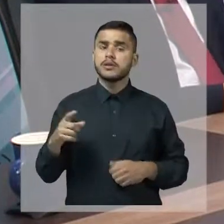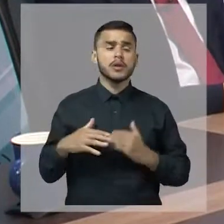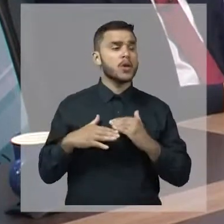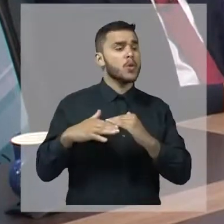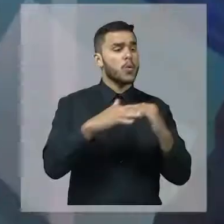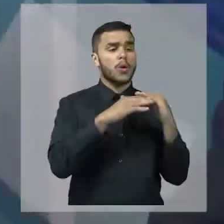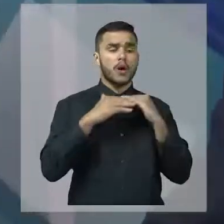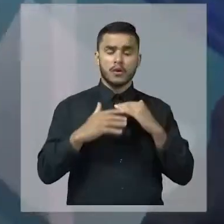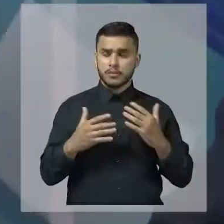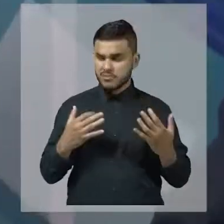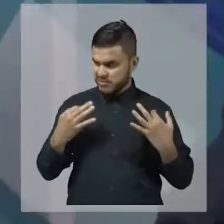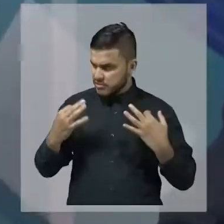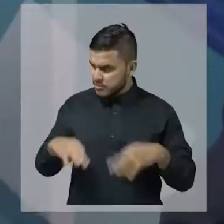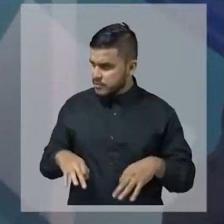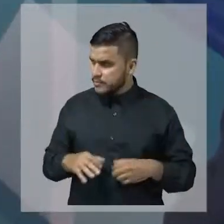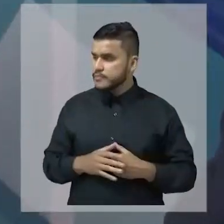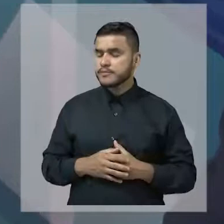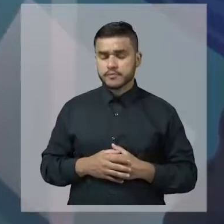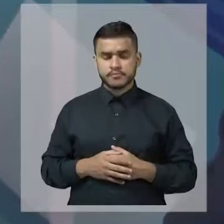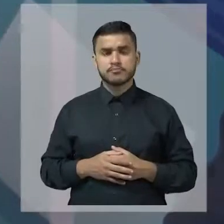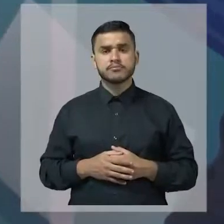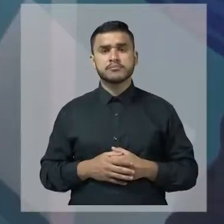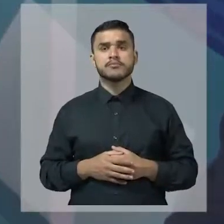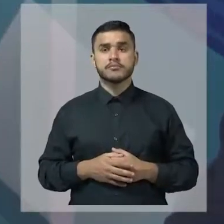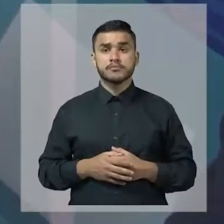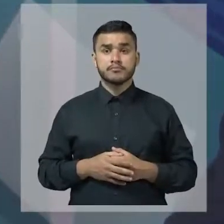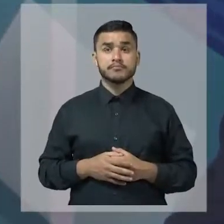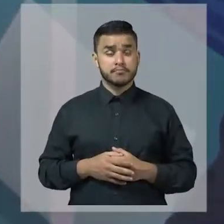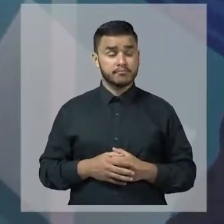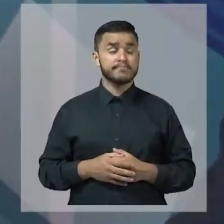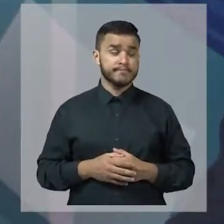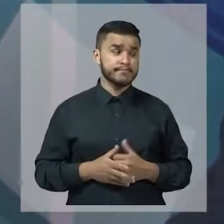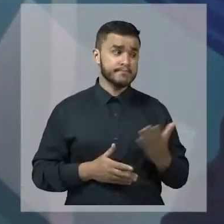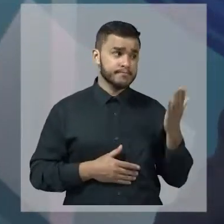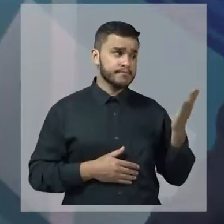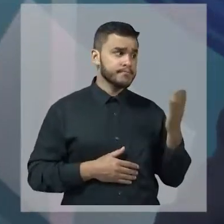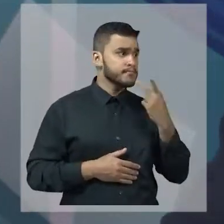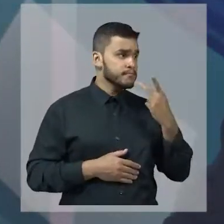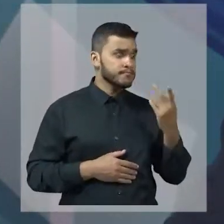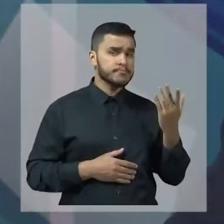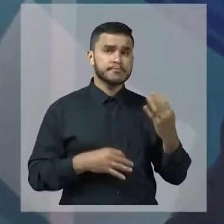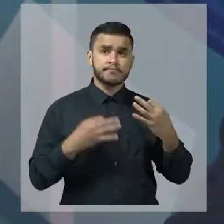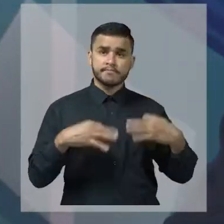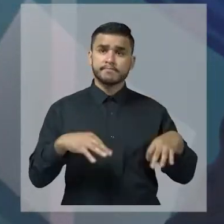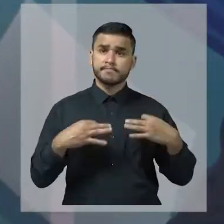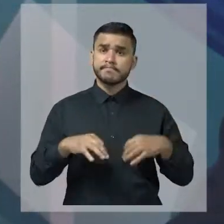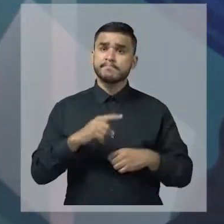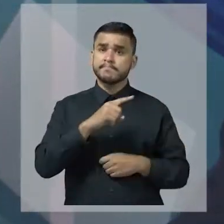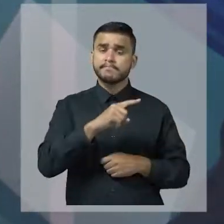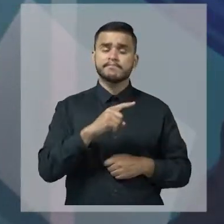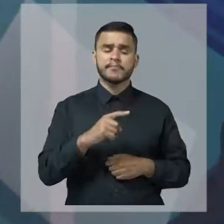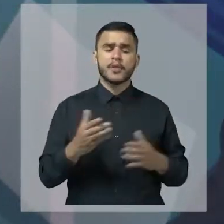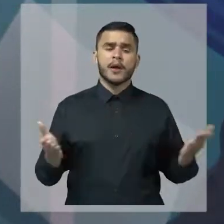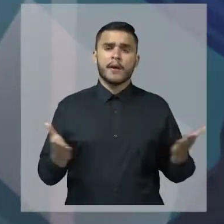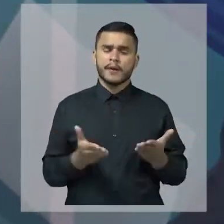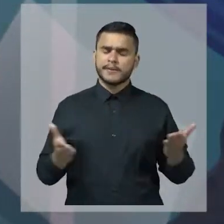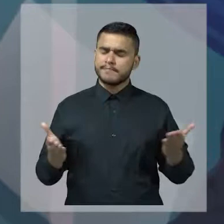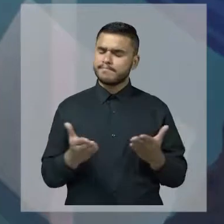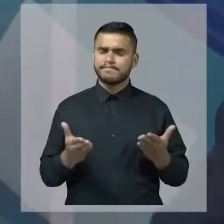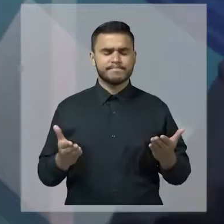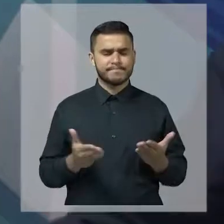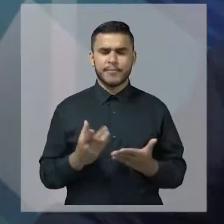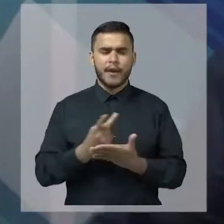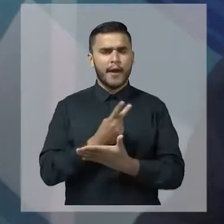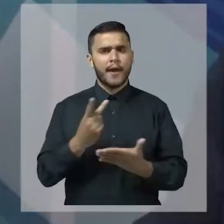mesmo, professor? Olha, infelizmente, nós estamos vivenciando uma situação desconfortável,